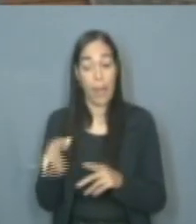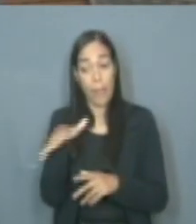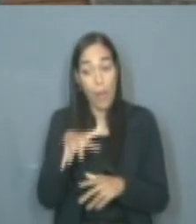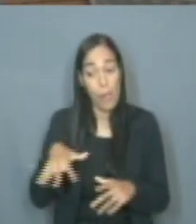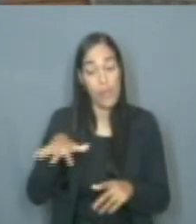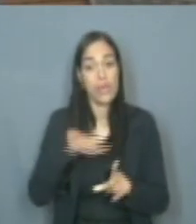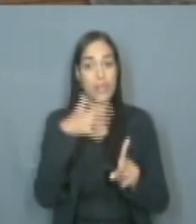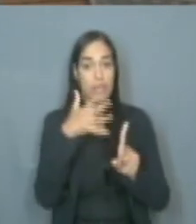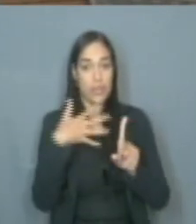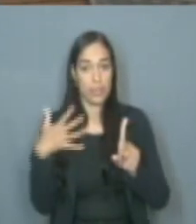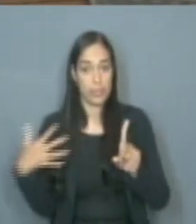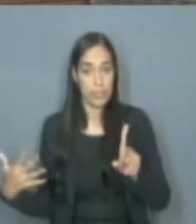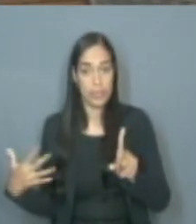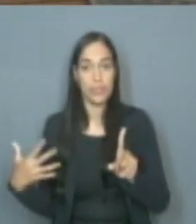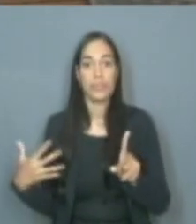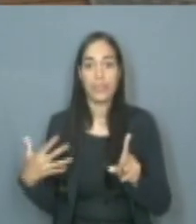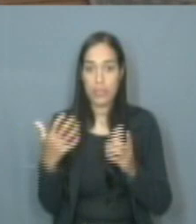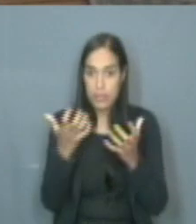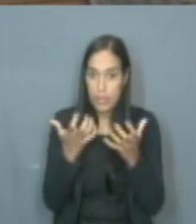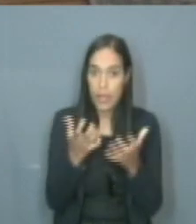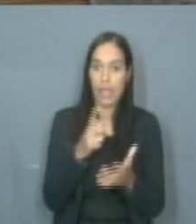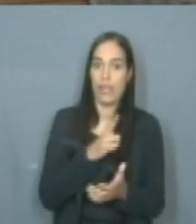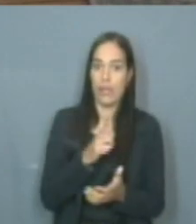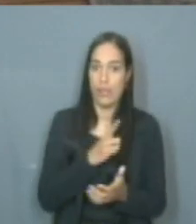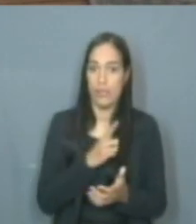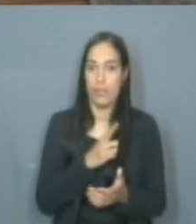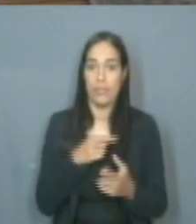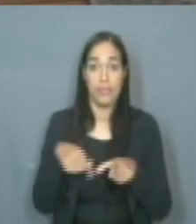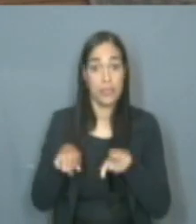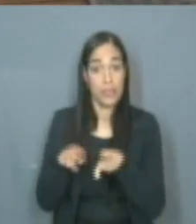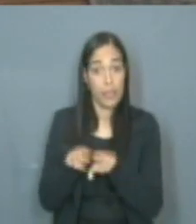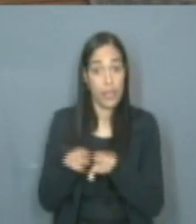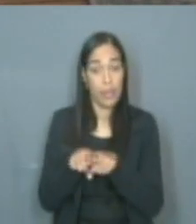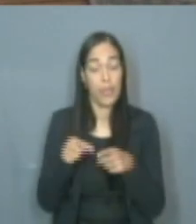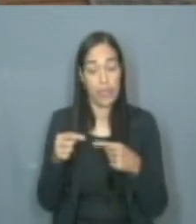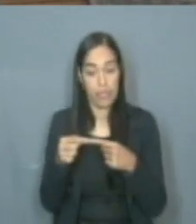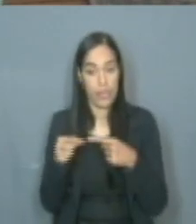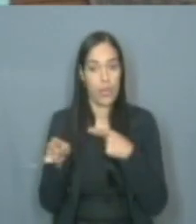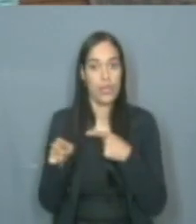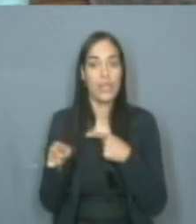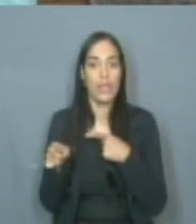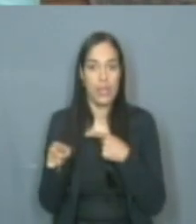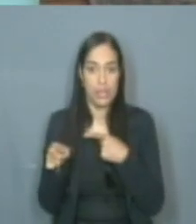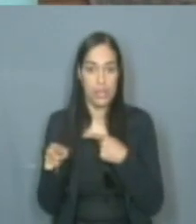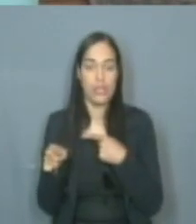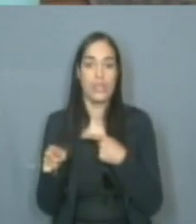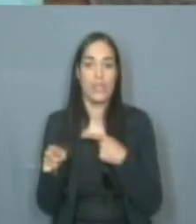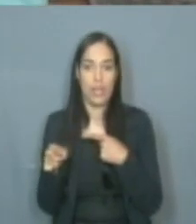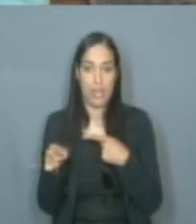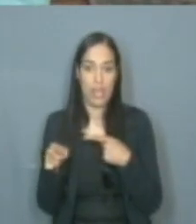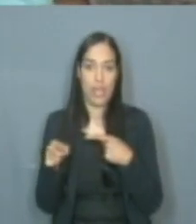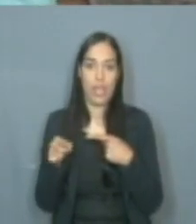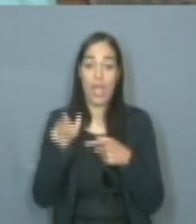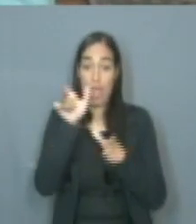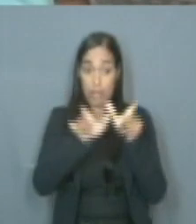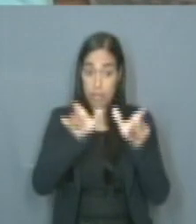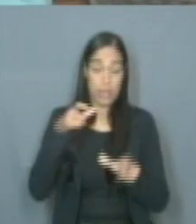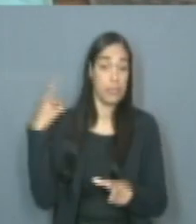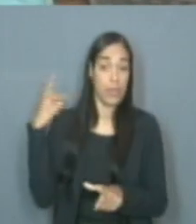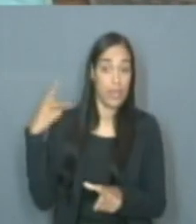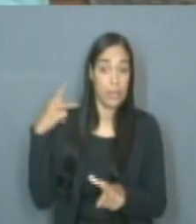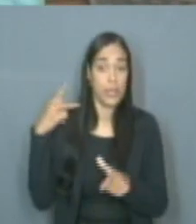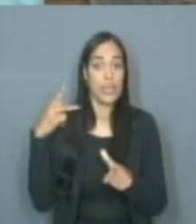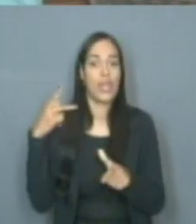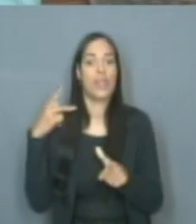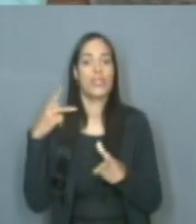população LGBTQIA+, querem ter. E também contrária aos parlamentares e militantes que lutam por